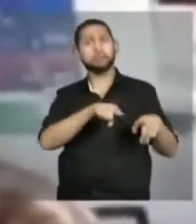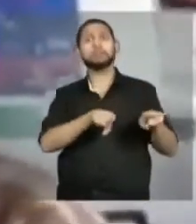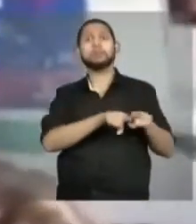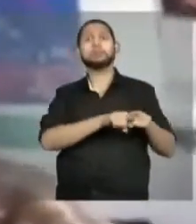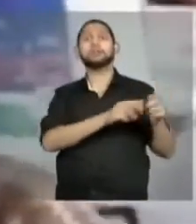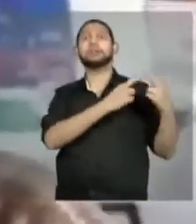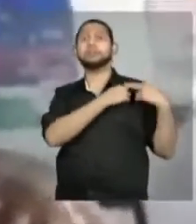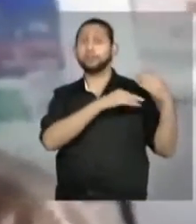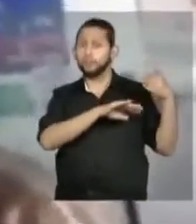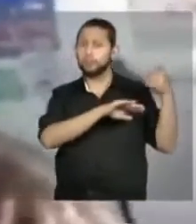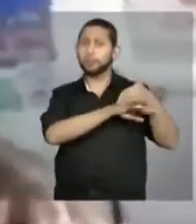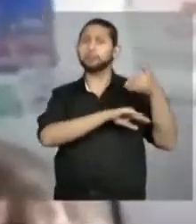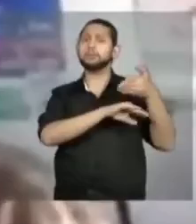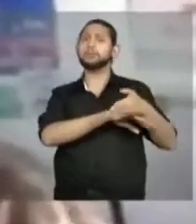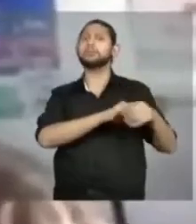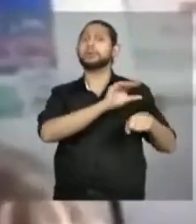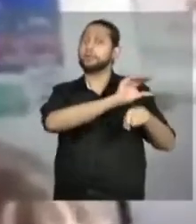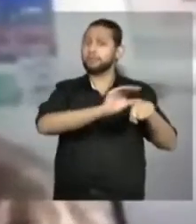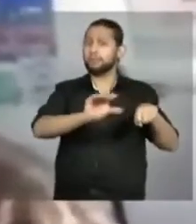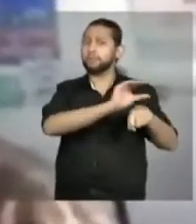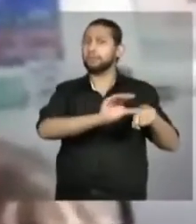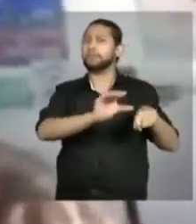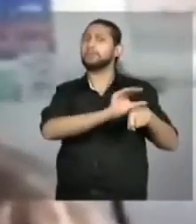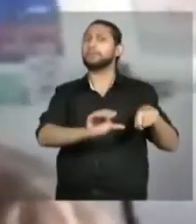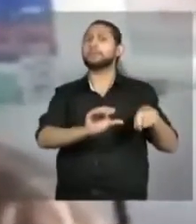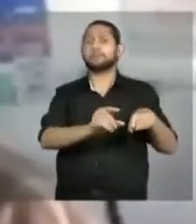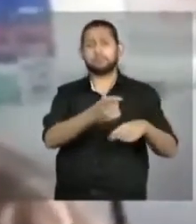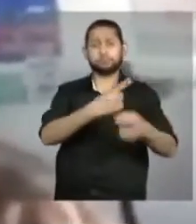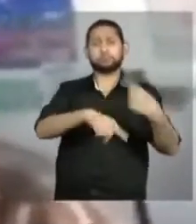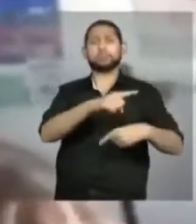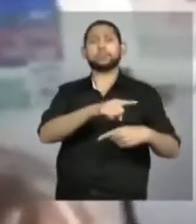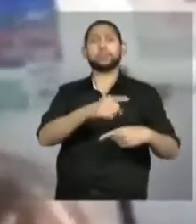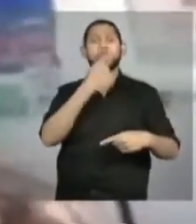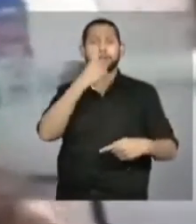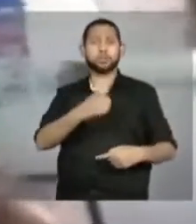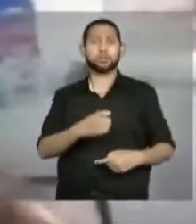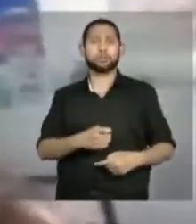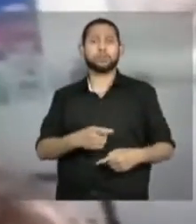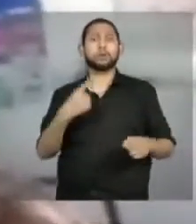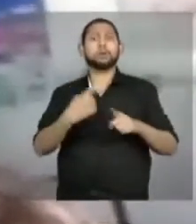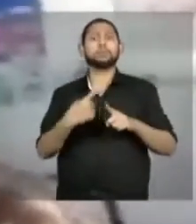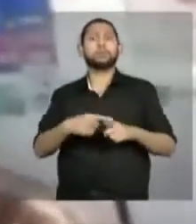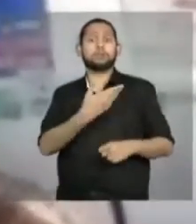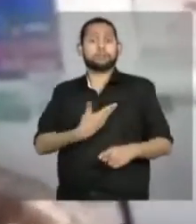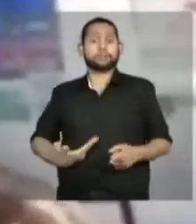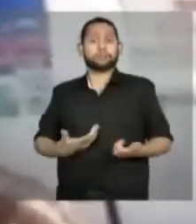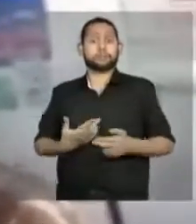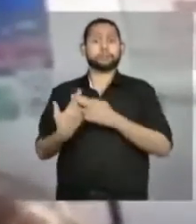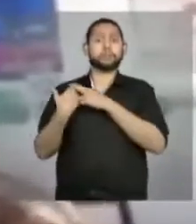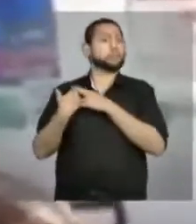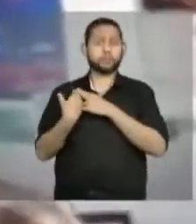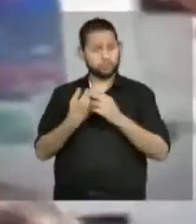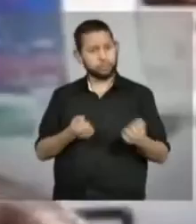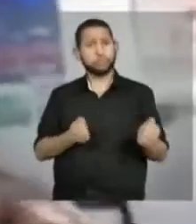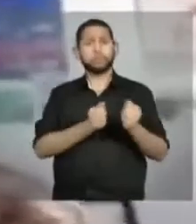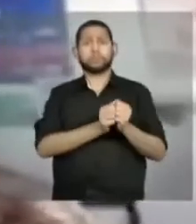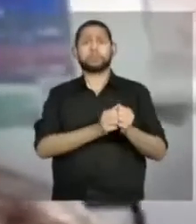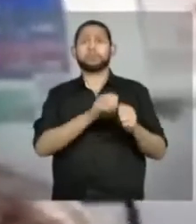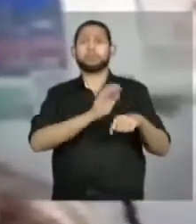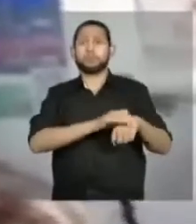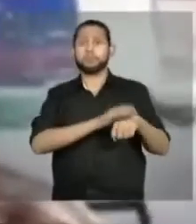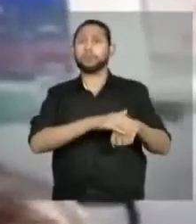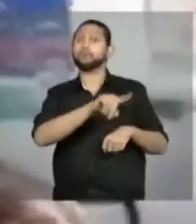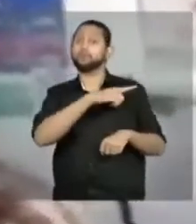do financiamento de toda essa atividade. Felizmente, a gente não precisa criar essa obrigação em lei, já está criada,